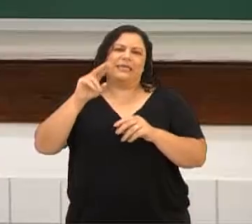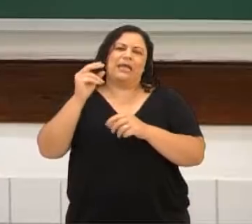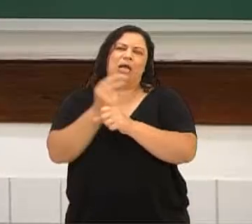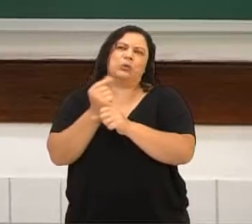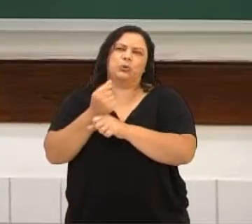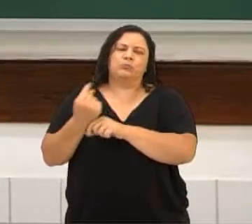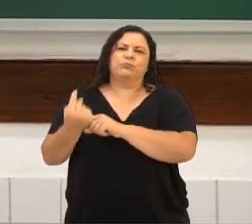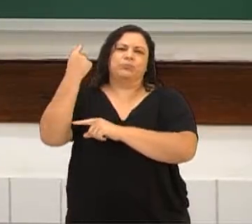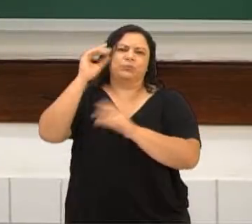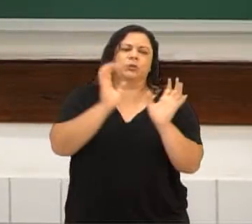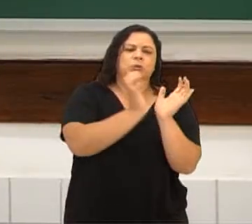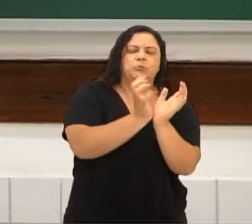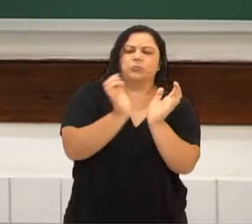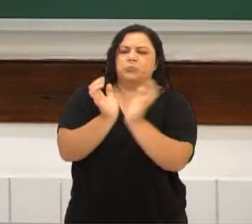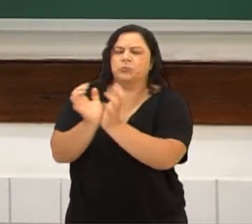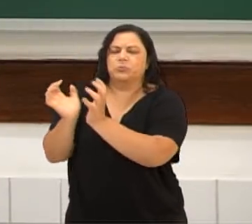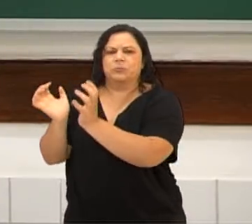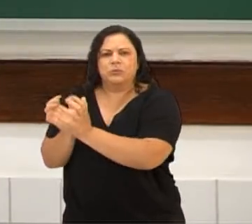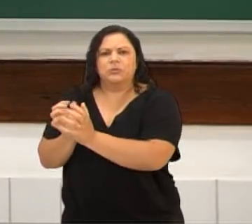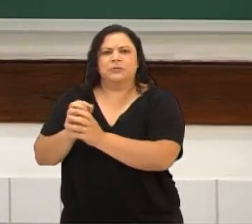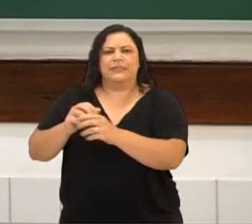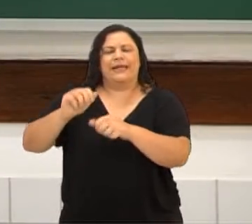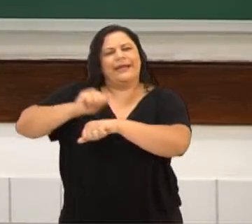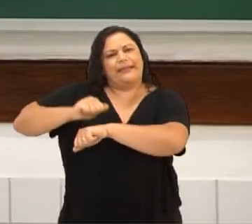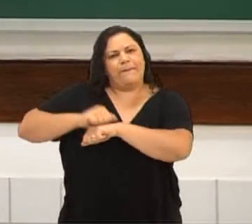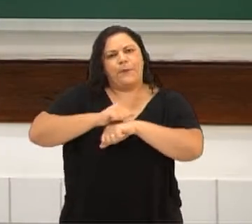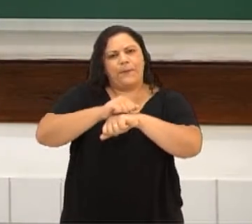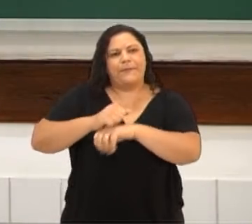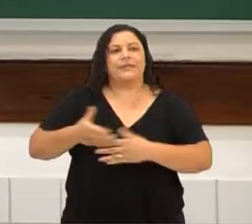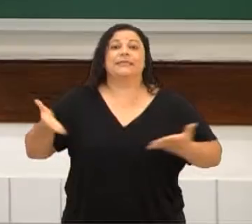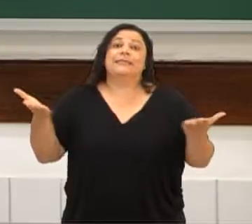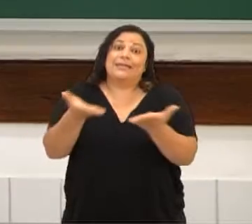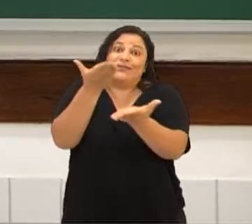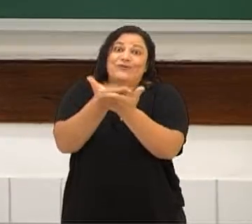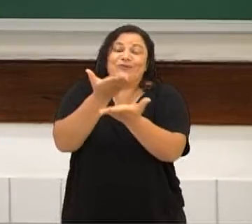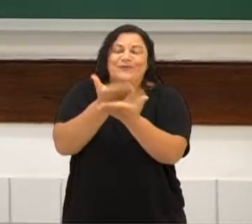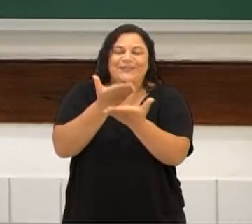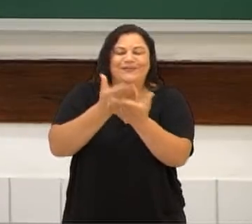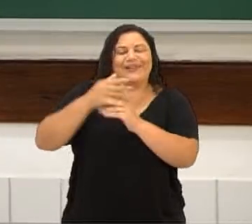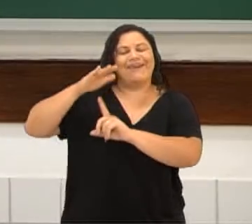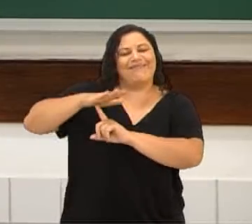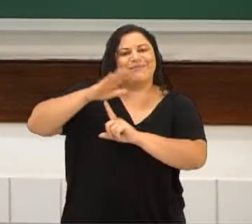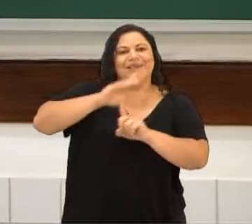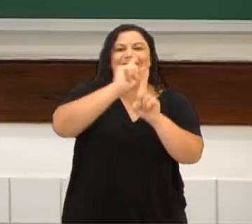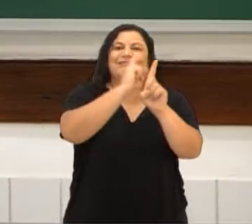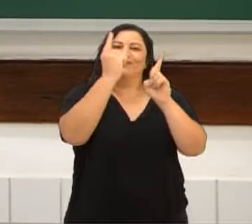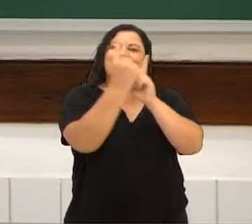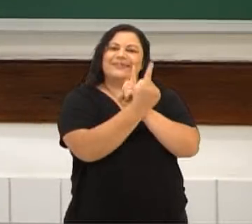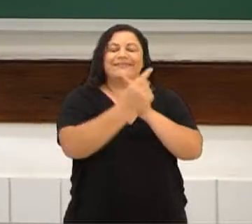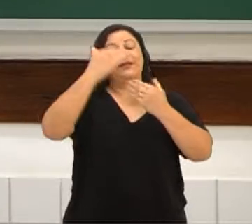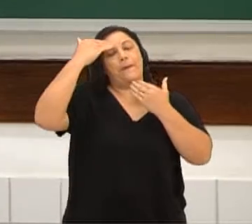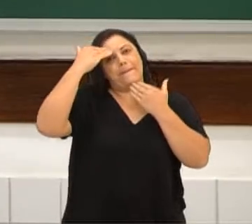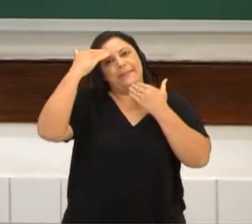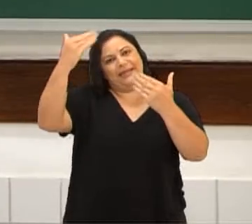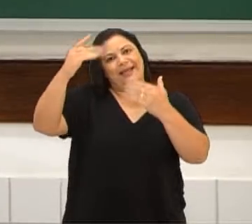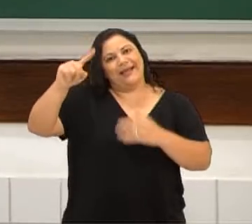sociedades tribais e da miséria. Essa foi mais uma aula para a área de geografia, galera. Muito obrigado e até a próxima.